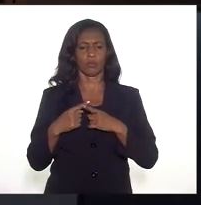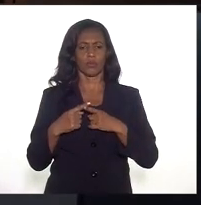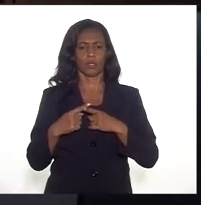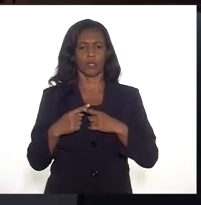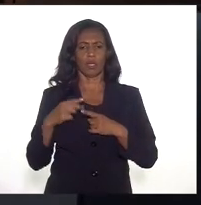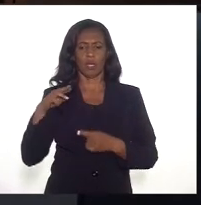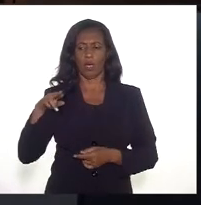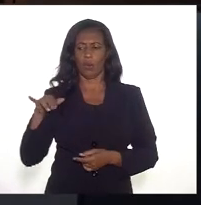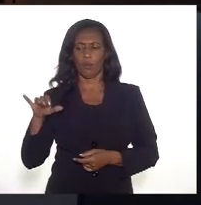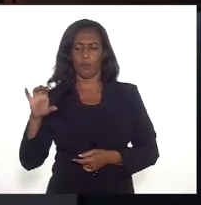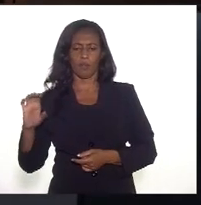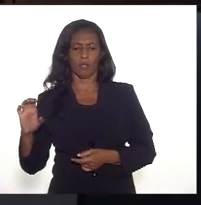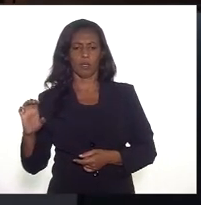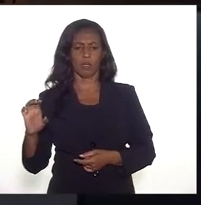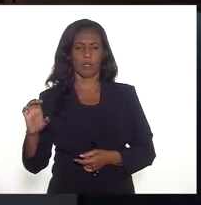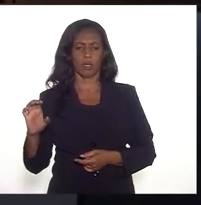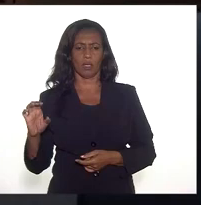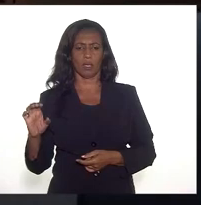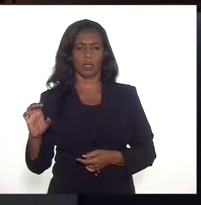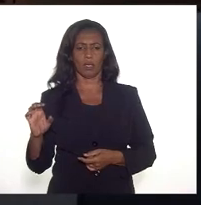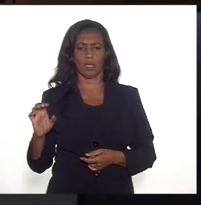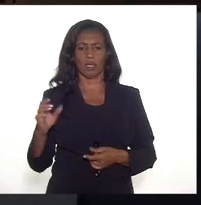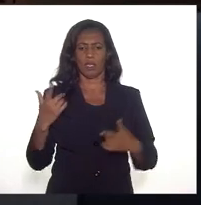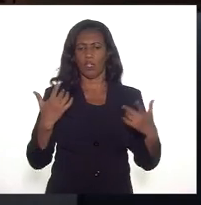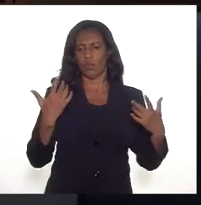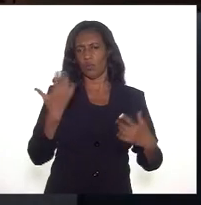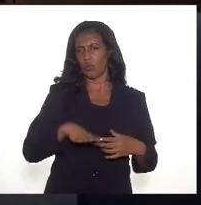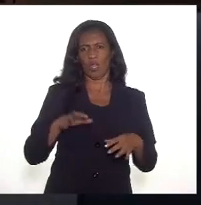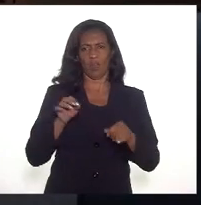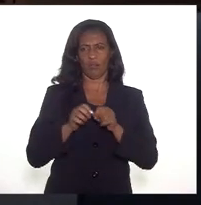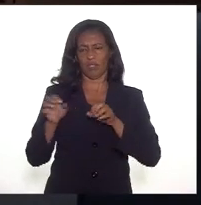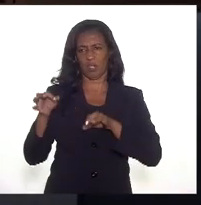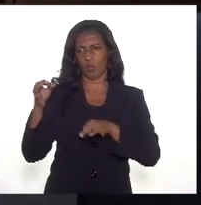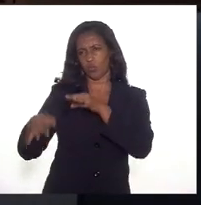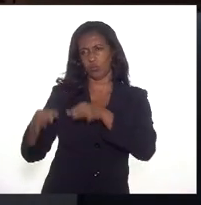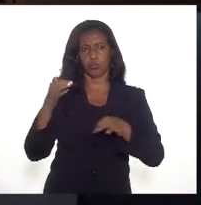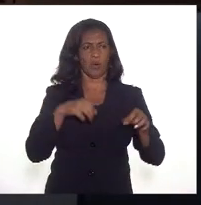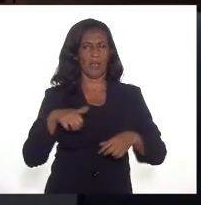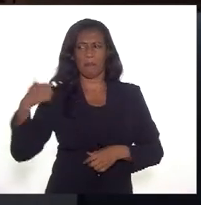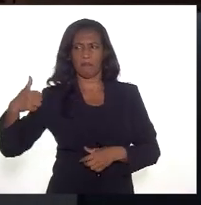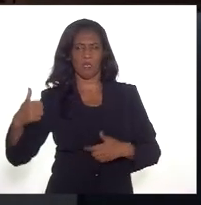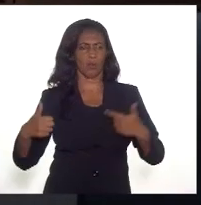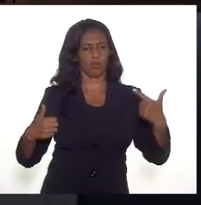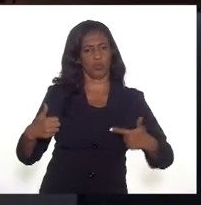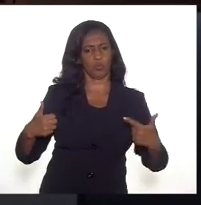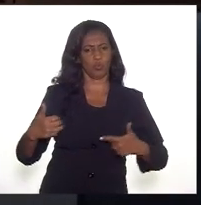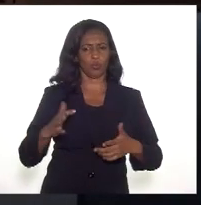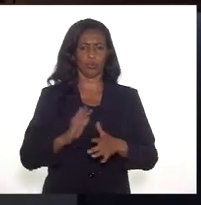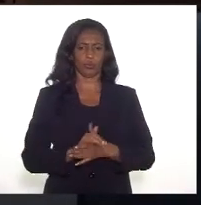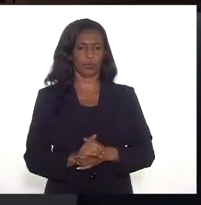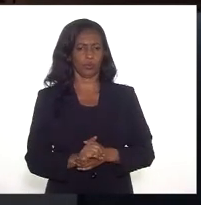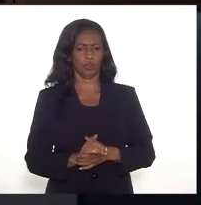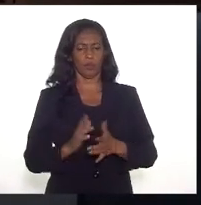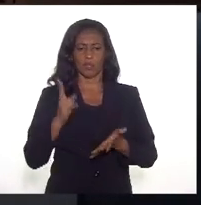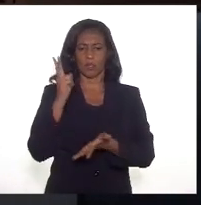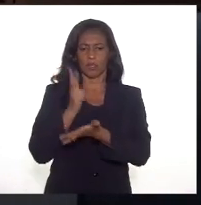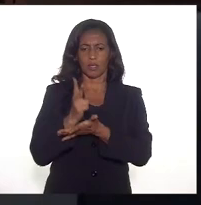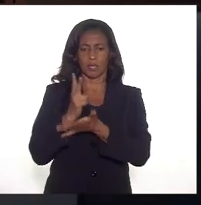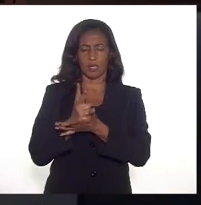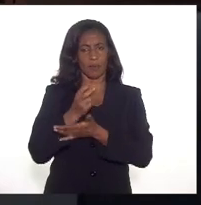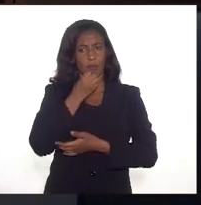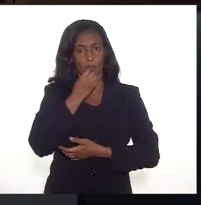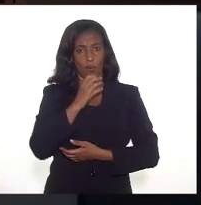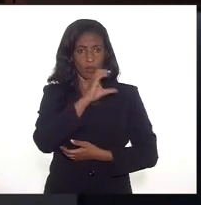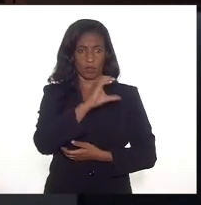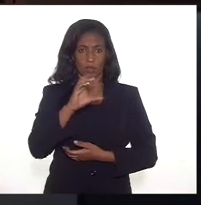Mink, e aí eu não quero fazer julgamento de aqui quem, qual é o primeiro, o segundo, quem é que trata ou não, mas sempre a gente remete à